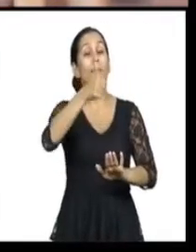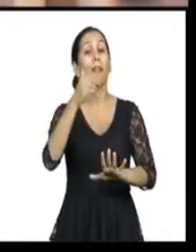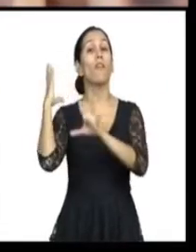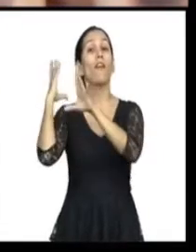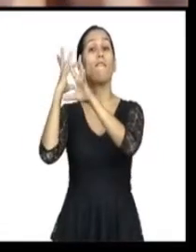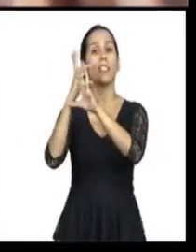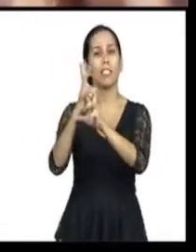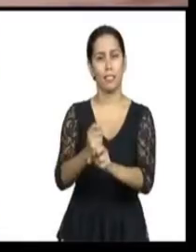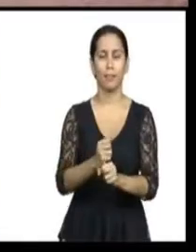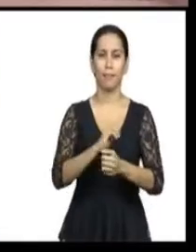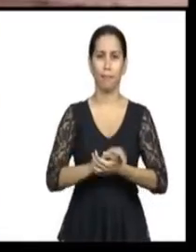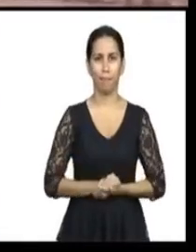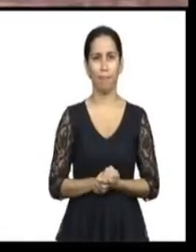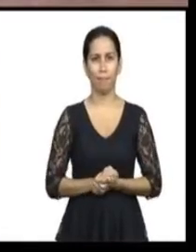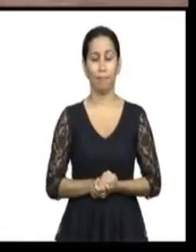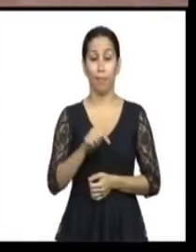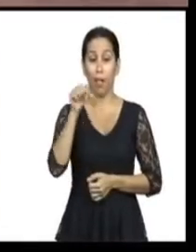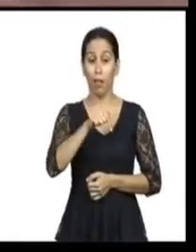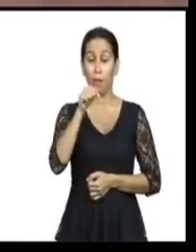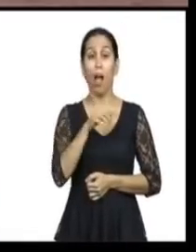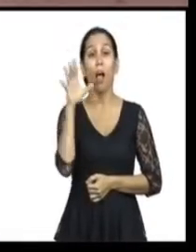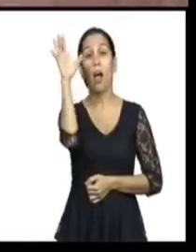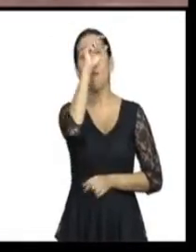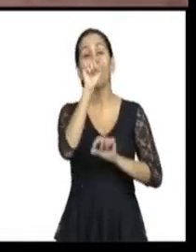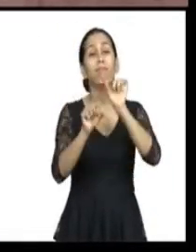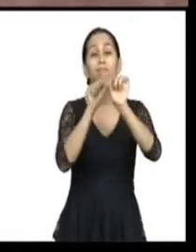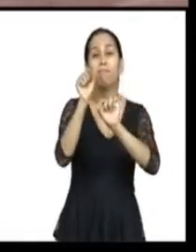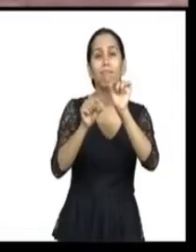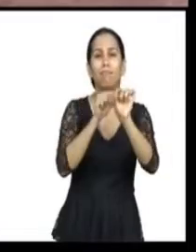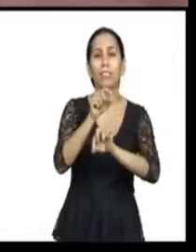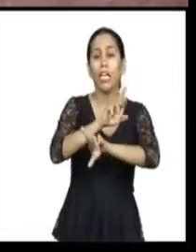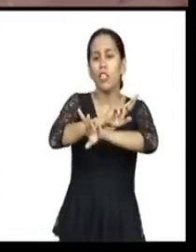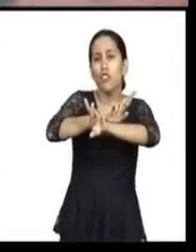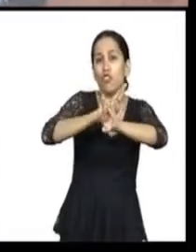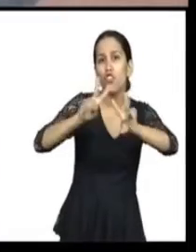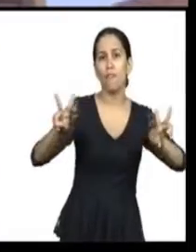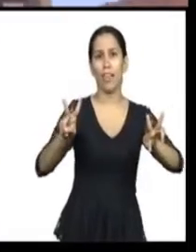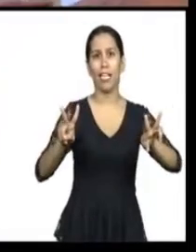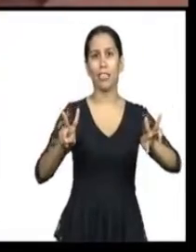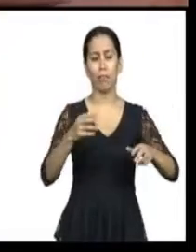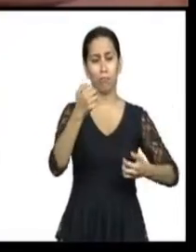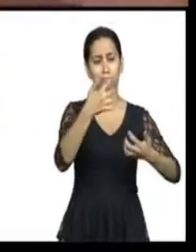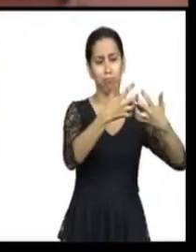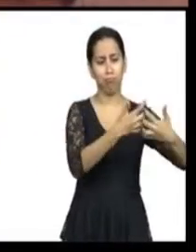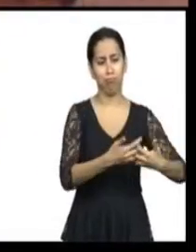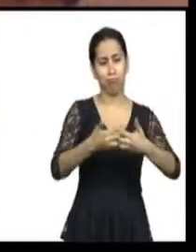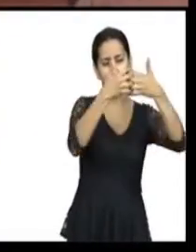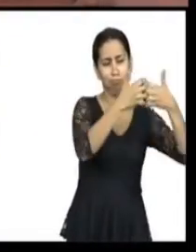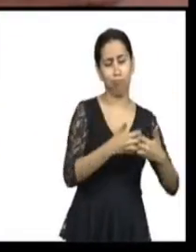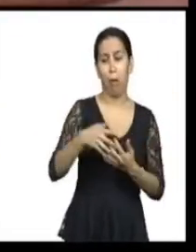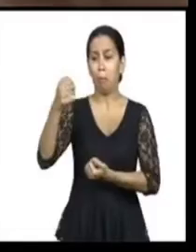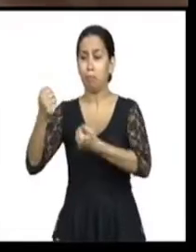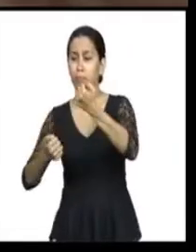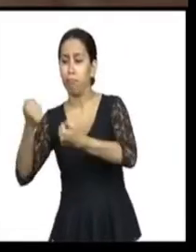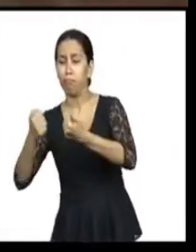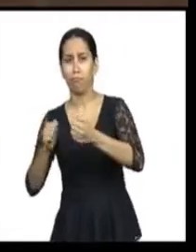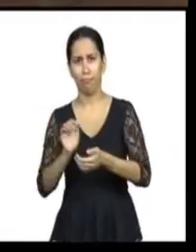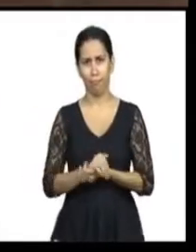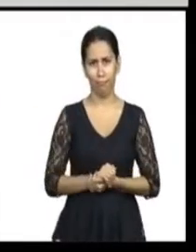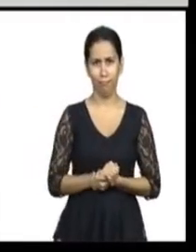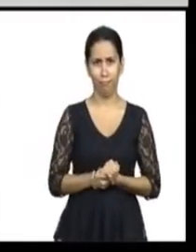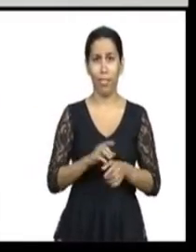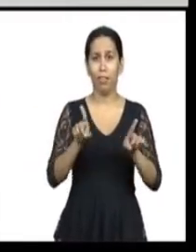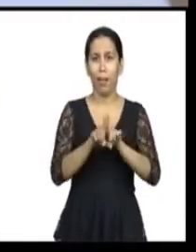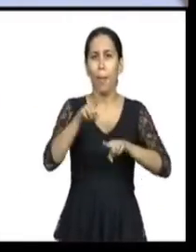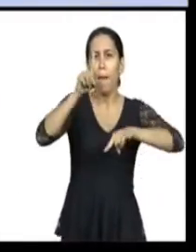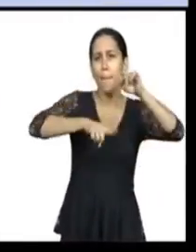os assuntos de hoje. Neste episódio, aprendemos a diferença entre veículos leves e equipamentos de mina, a importância